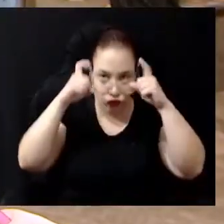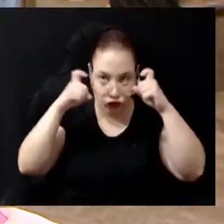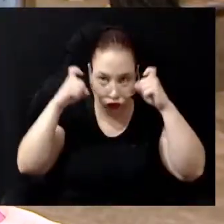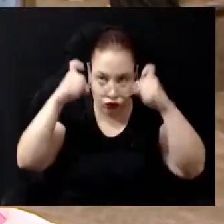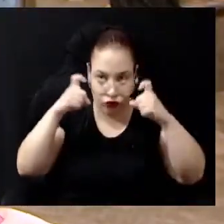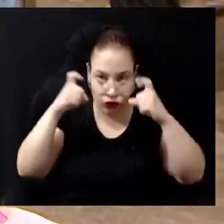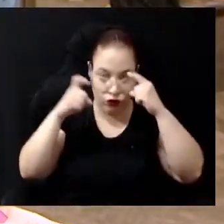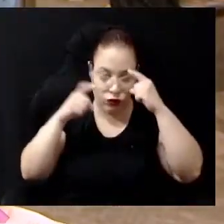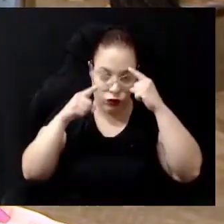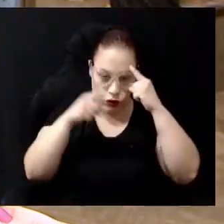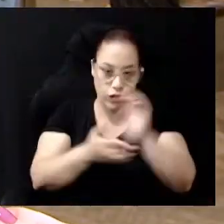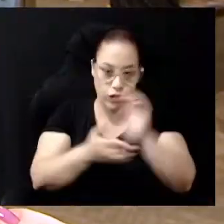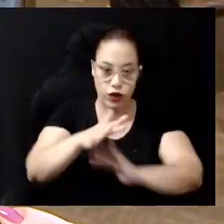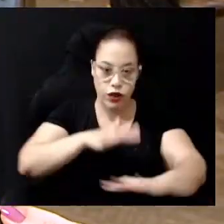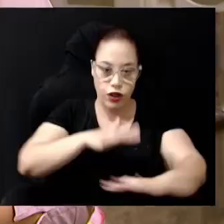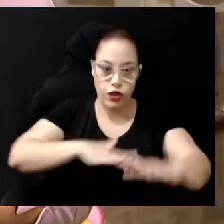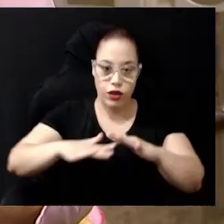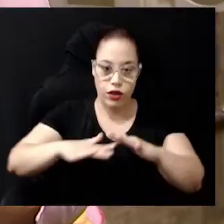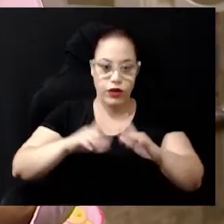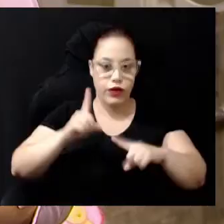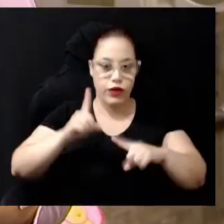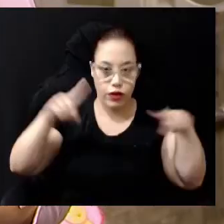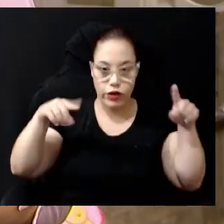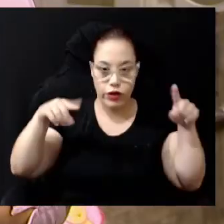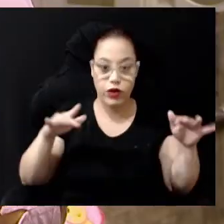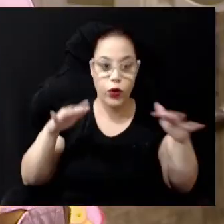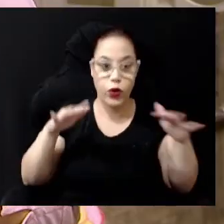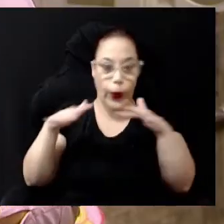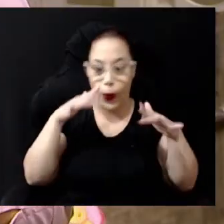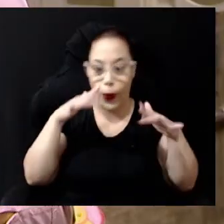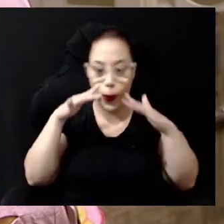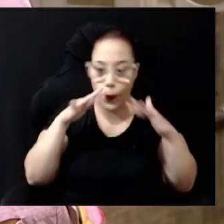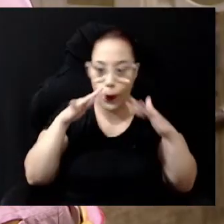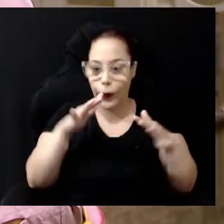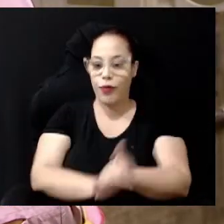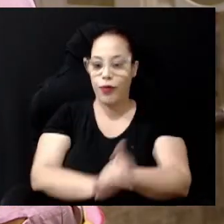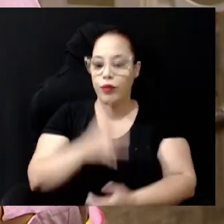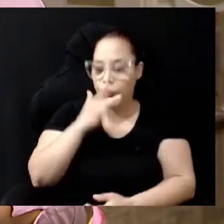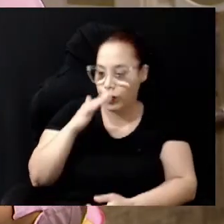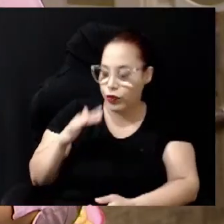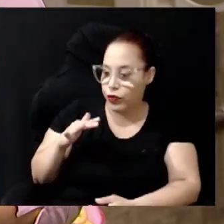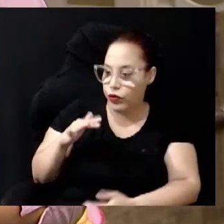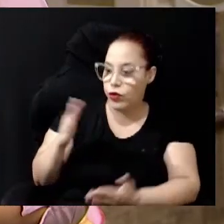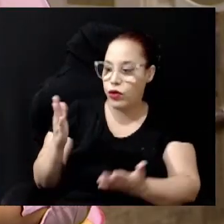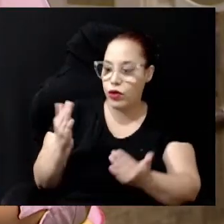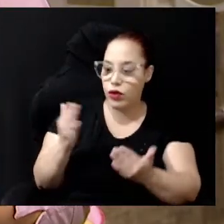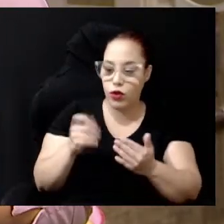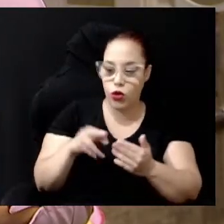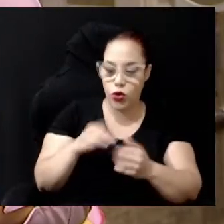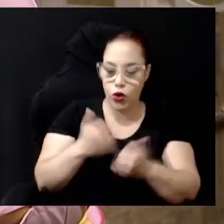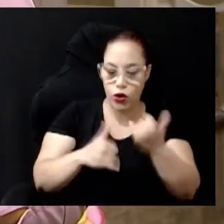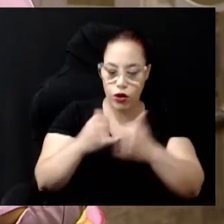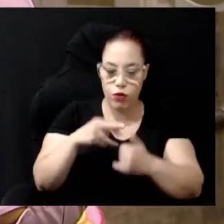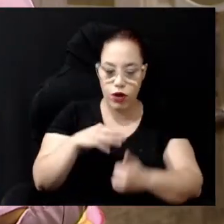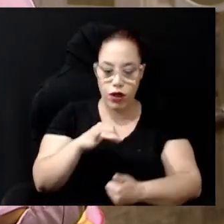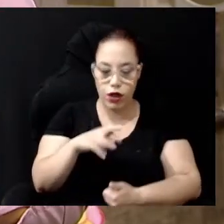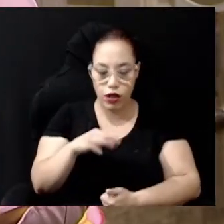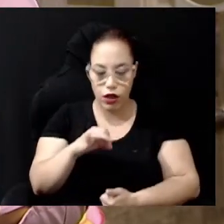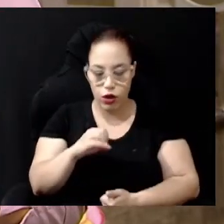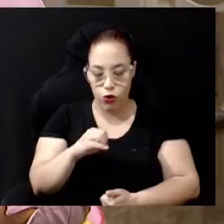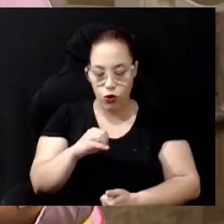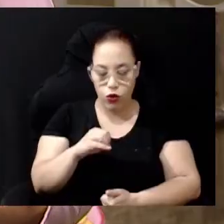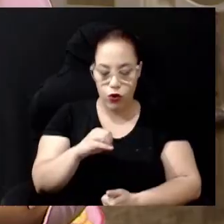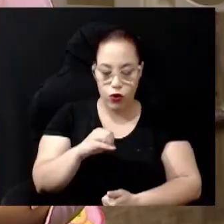executivo que se preocupe com essa situação o espaço conta com diversos atrativos para as crianças são jogos de